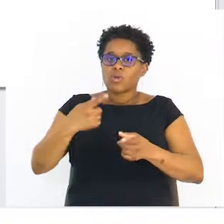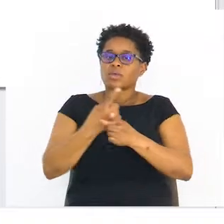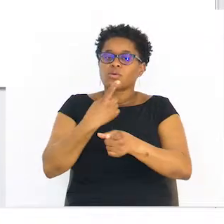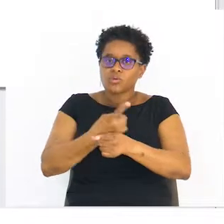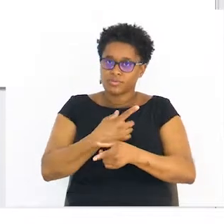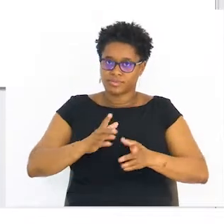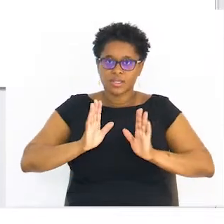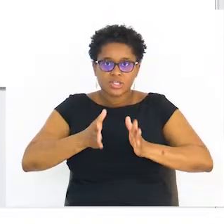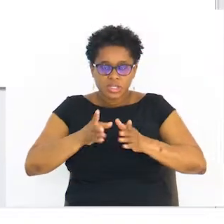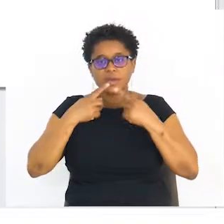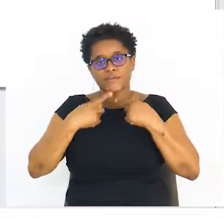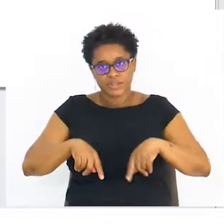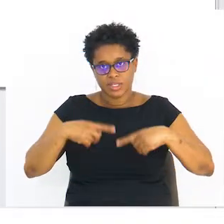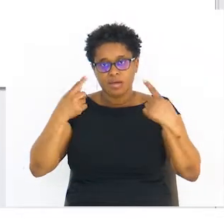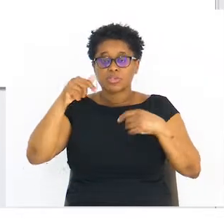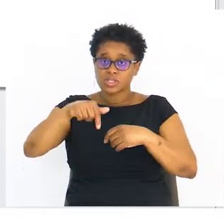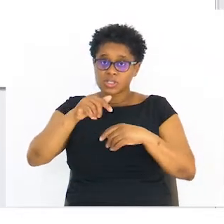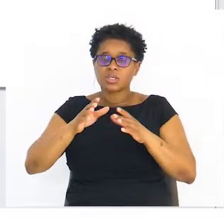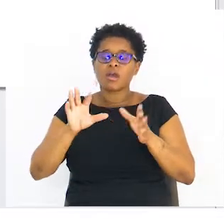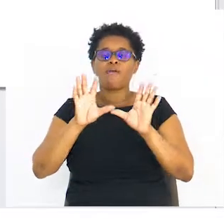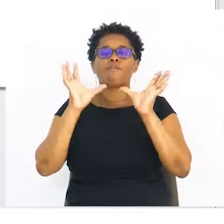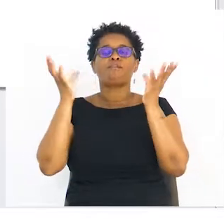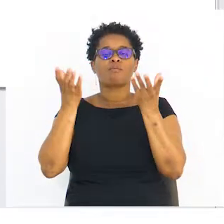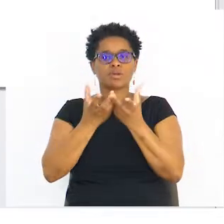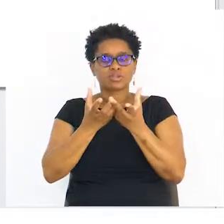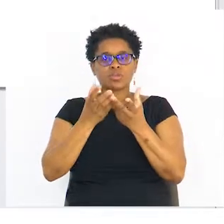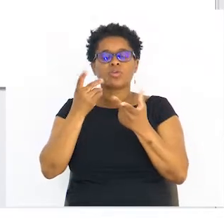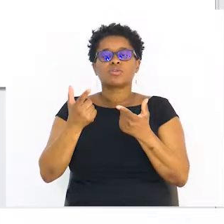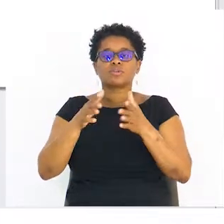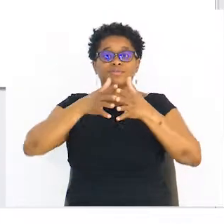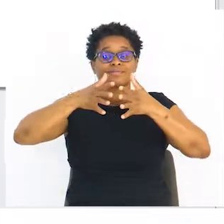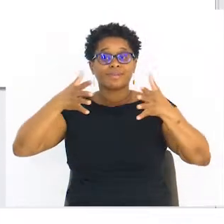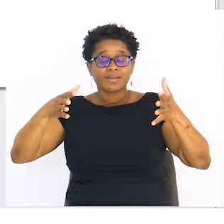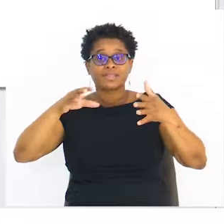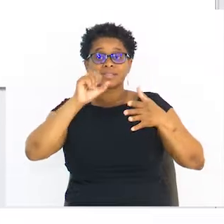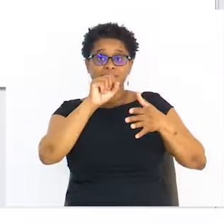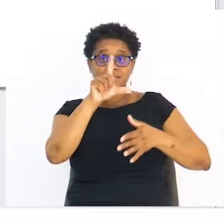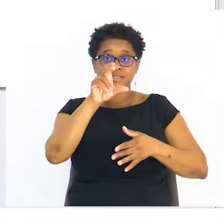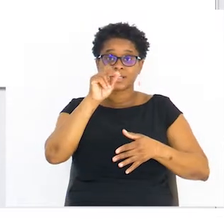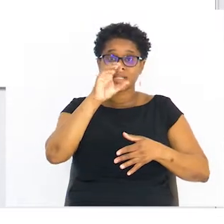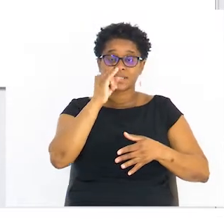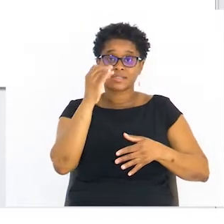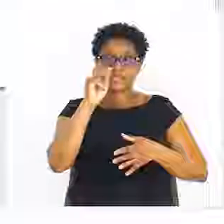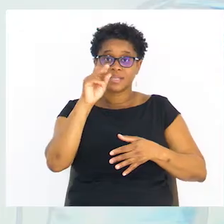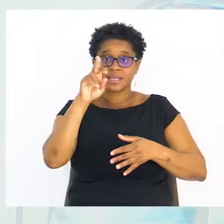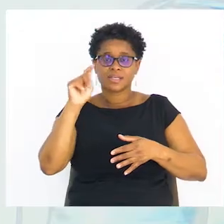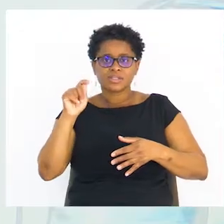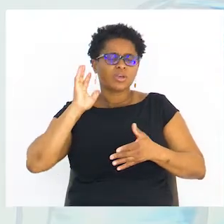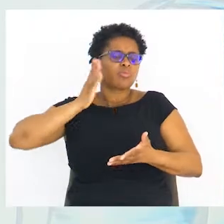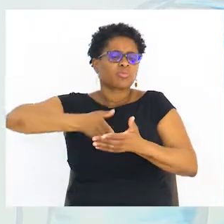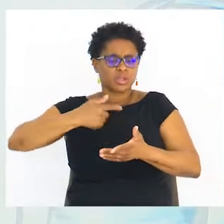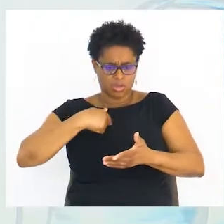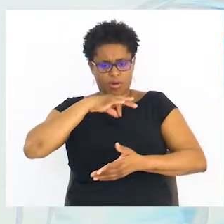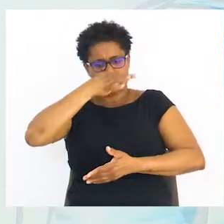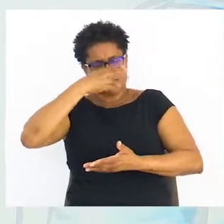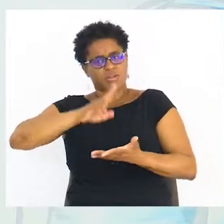Outra razão, já anunciamos, que é a formação de grandes glaciares. E por último,